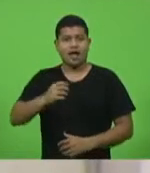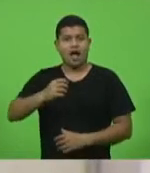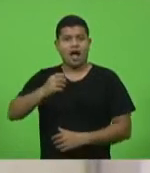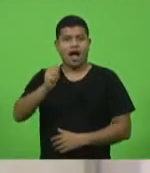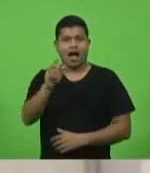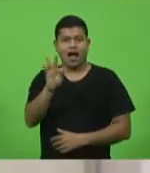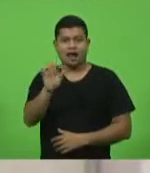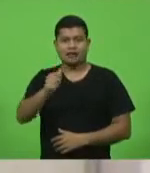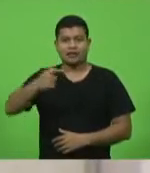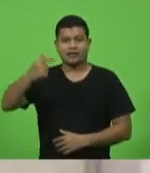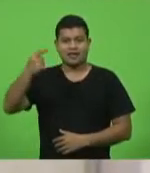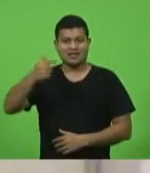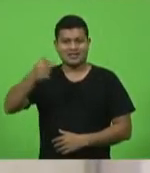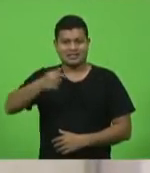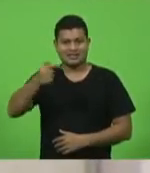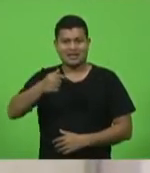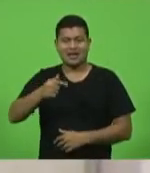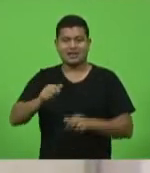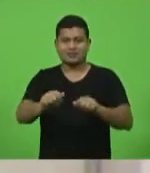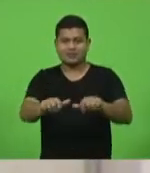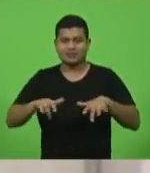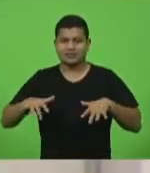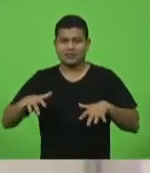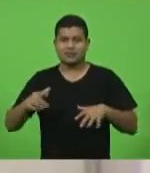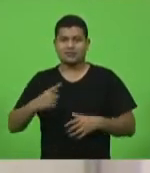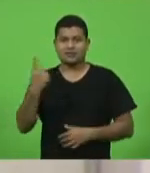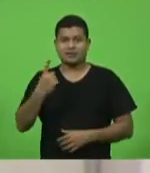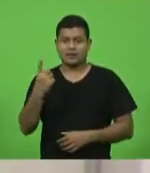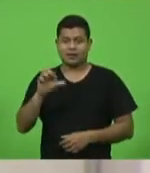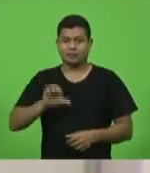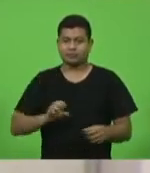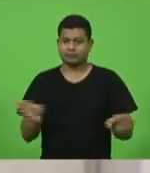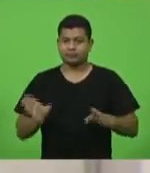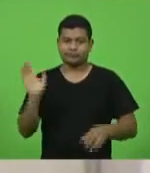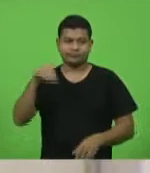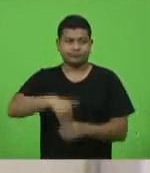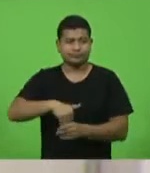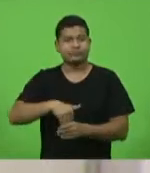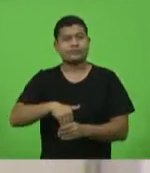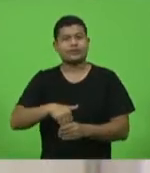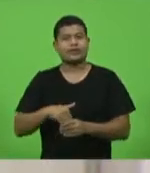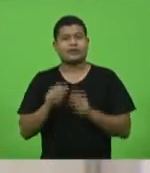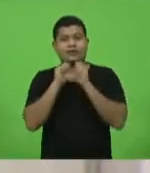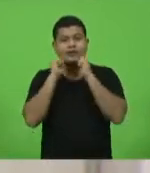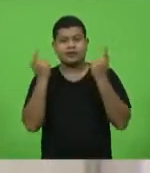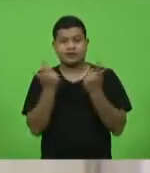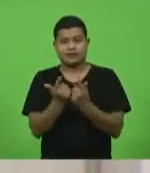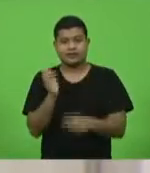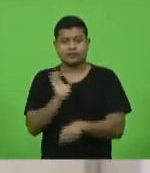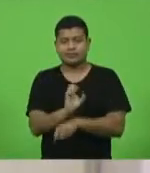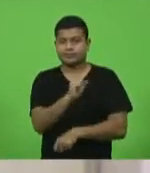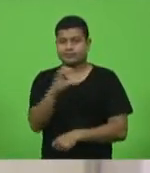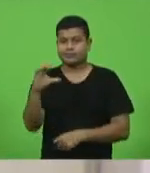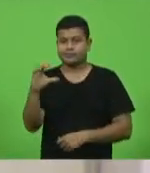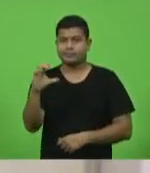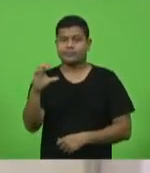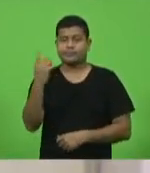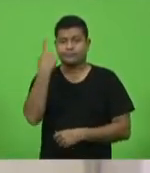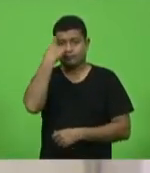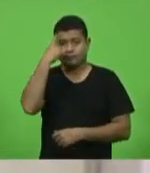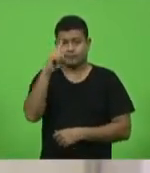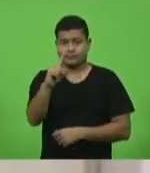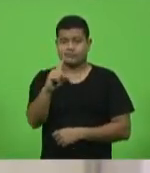ordinária da terceira sessão legislativa da 19ª Legislatura da Assembleia Legislativa do Estado de Santa Catarina,